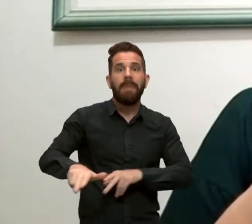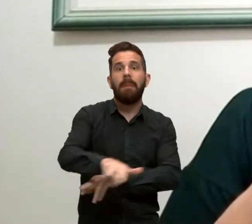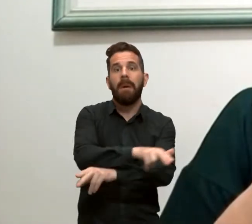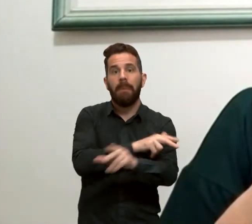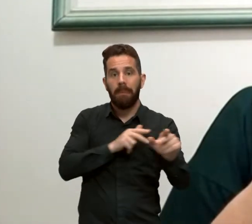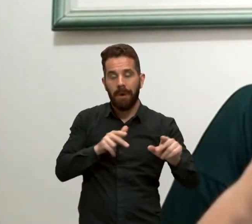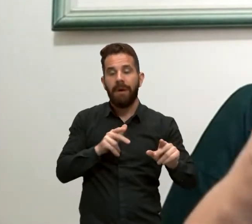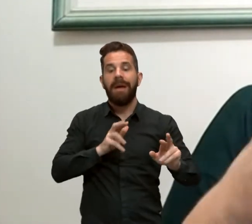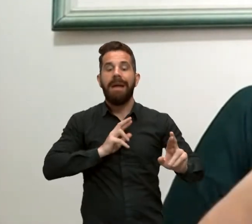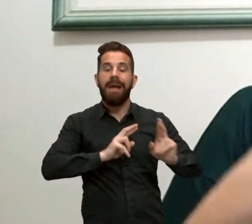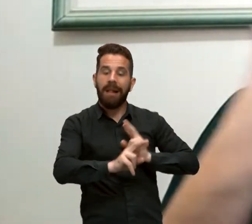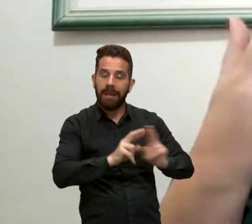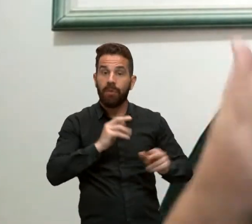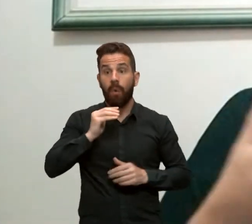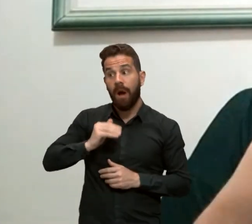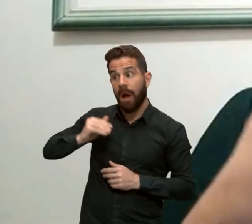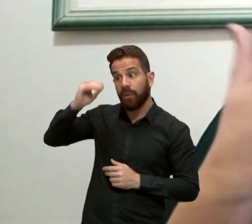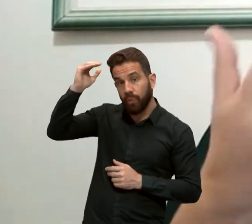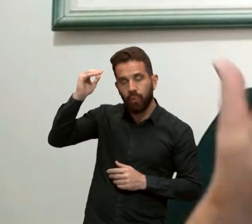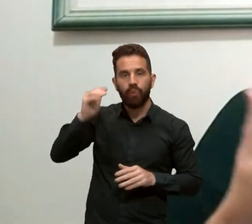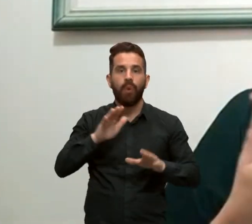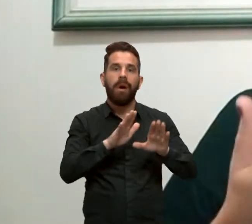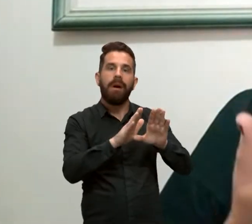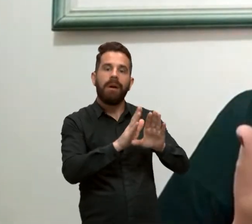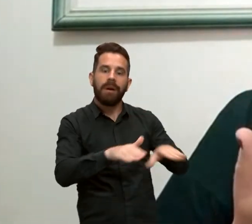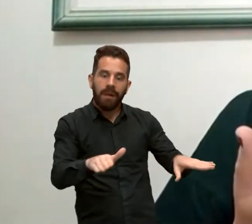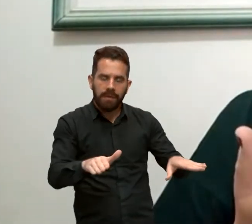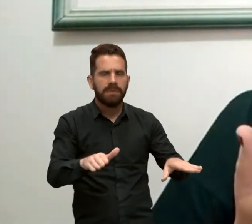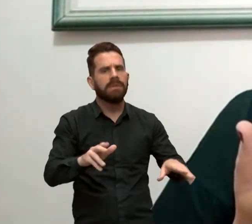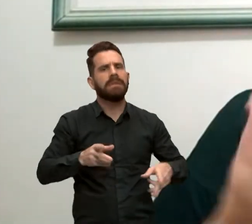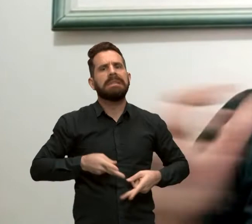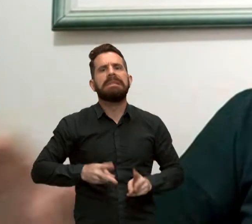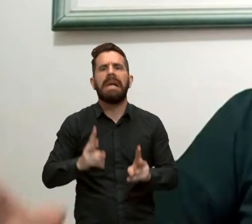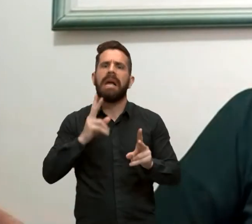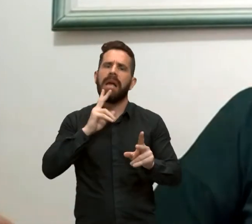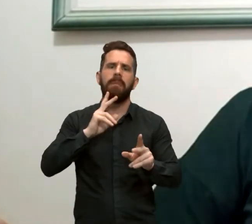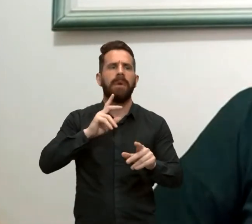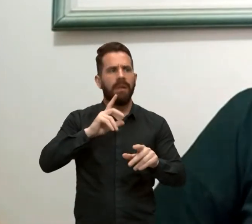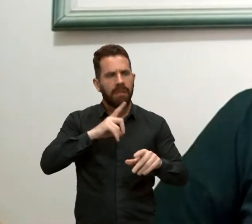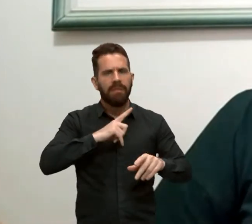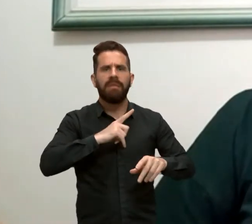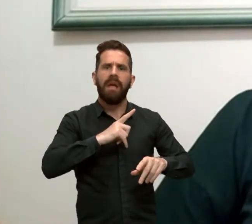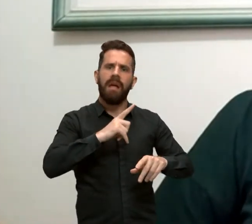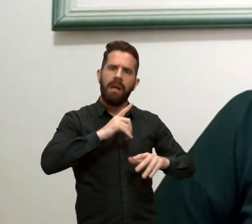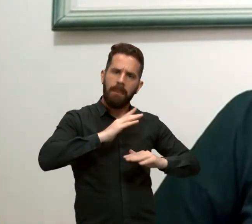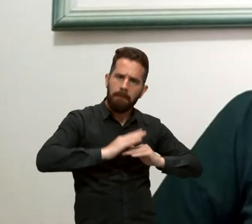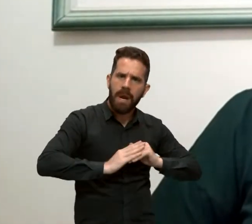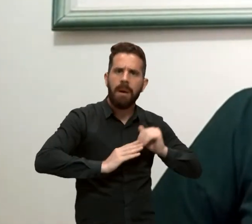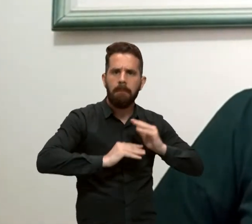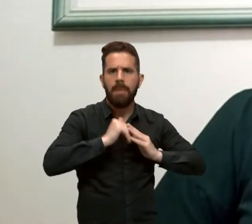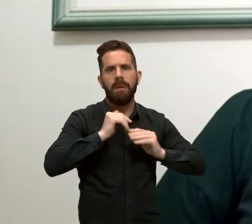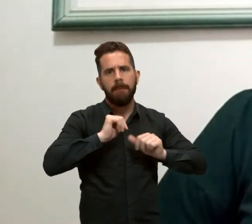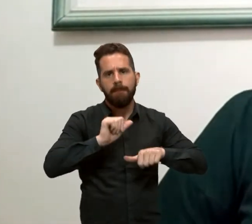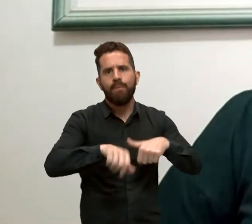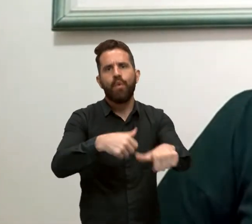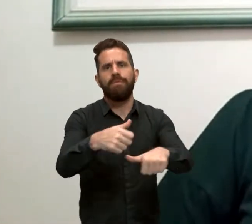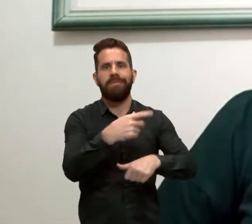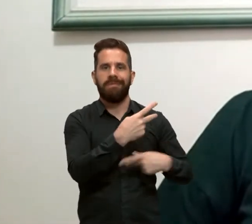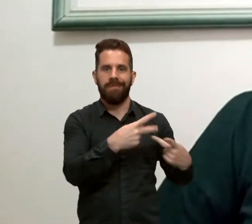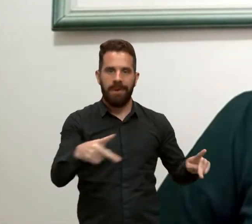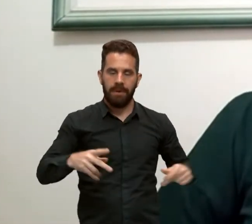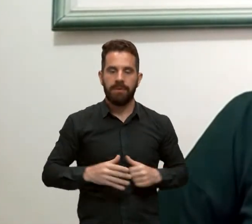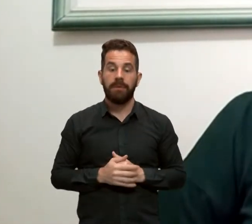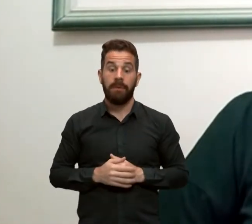as crianças que vão acontecendo as transformações. Significa, então, a gente afirmar que as crianças